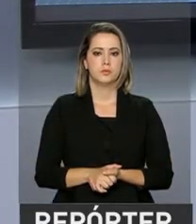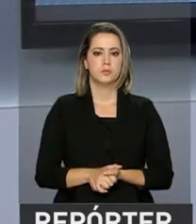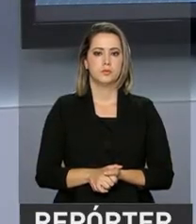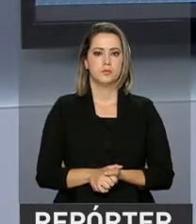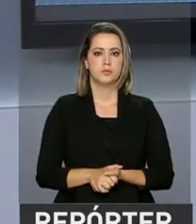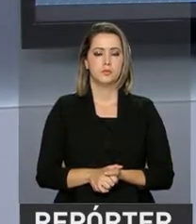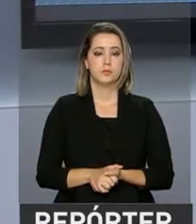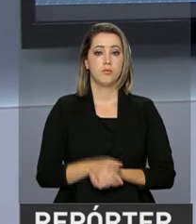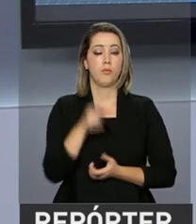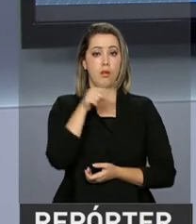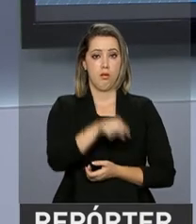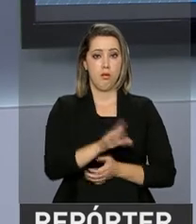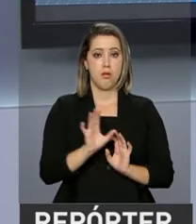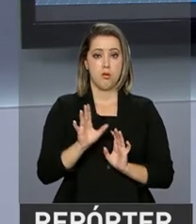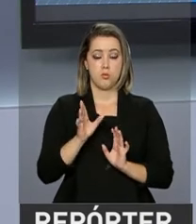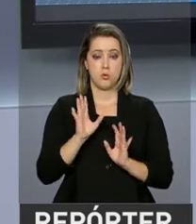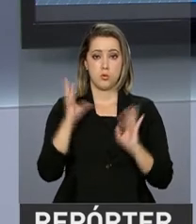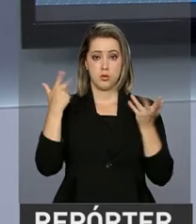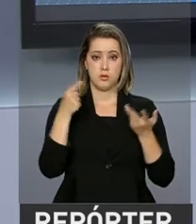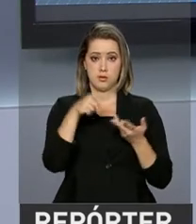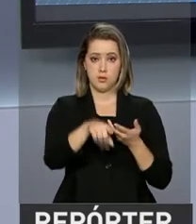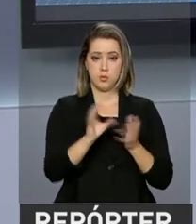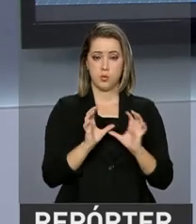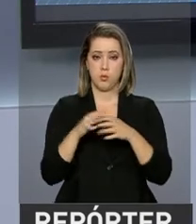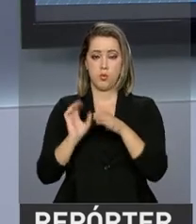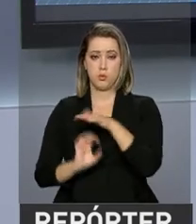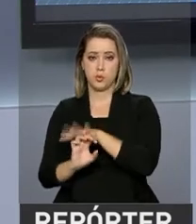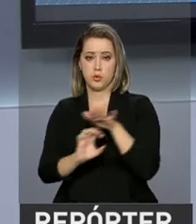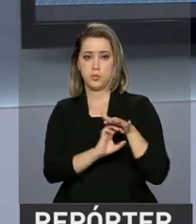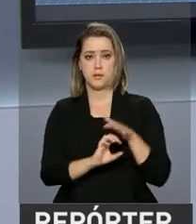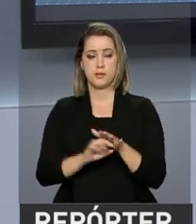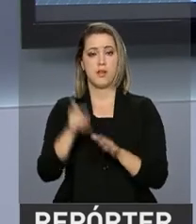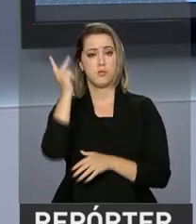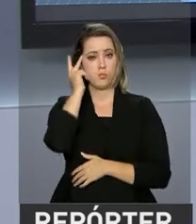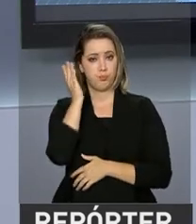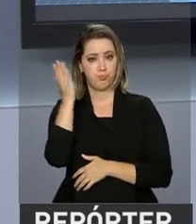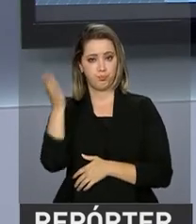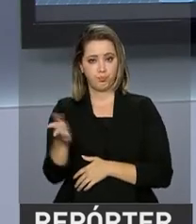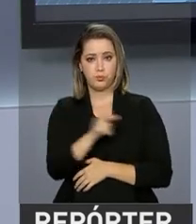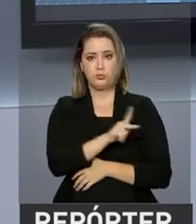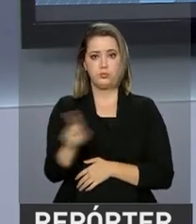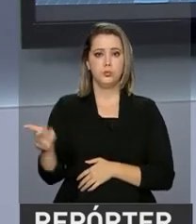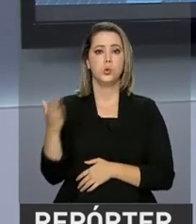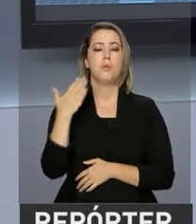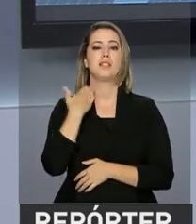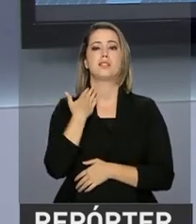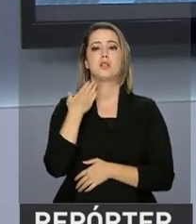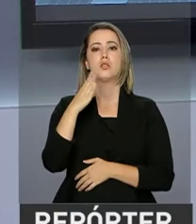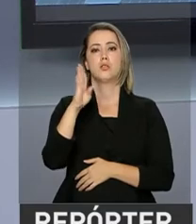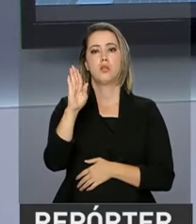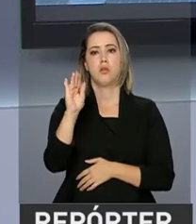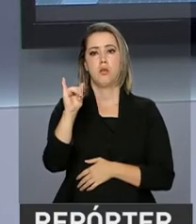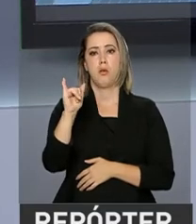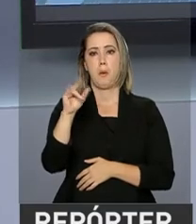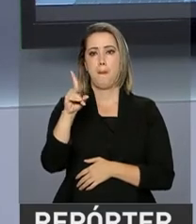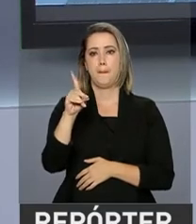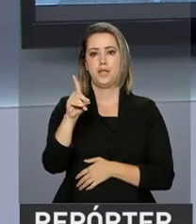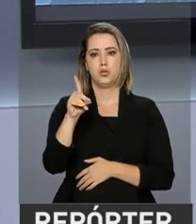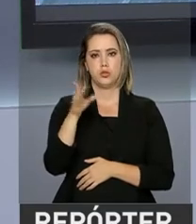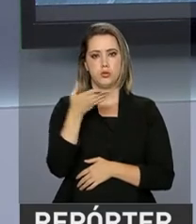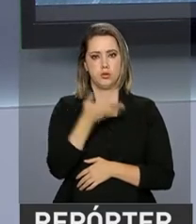ainda durante este evento com investidores em são paulo o presidente do banco interamericano de desenvolvimento